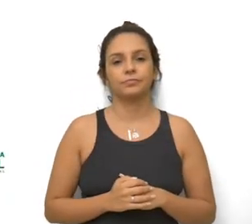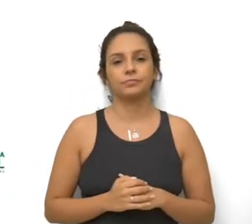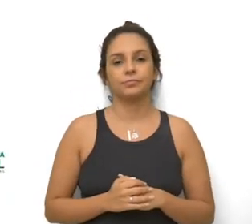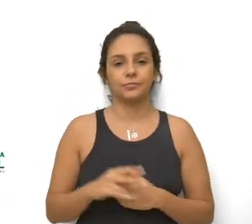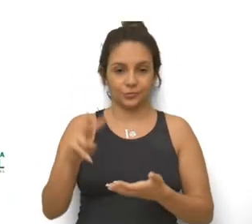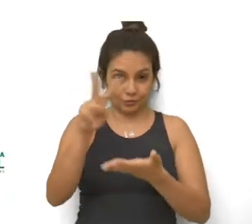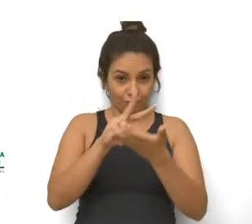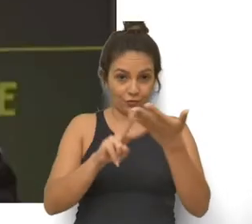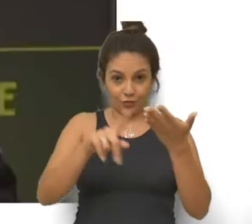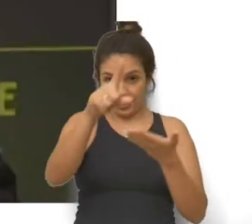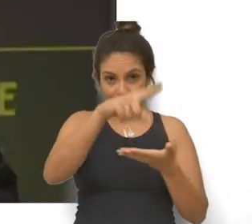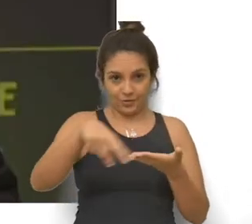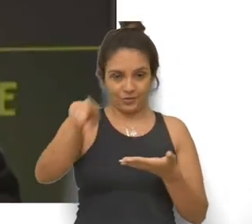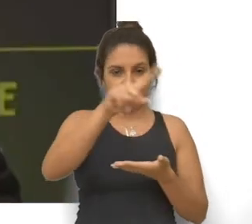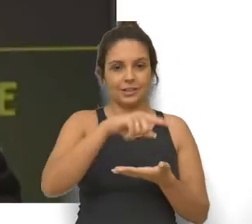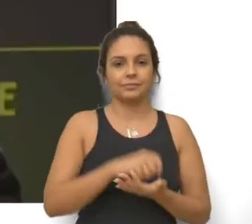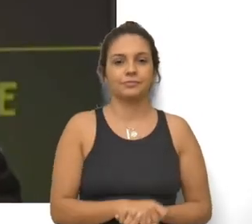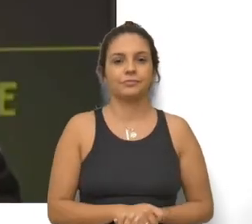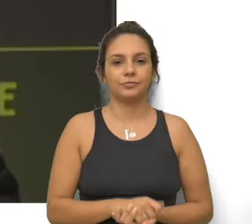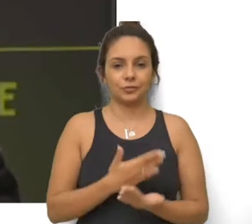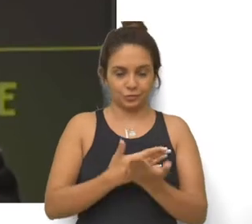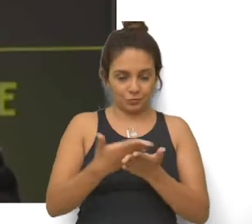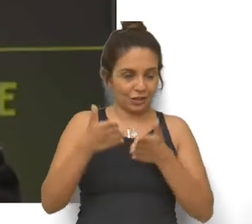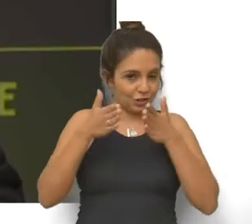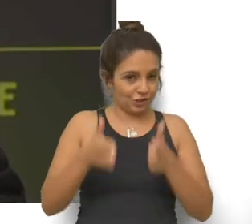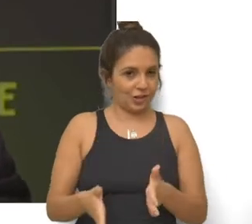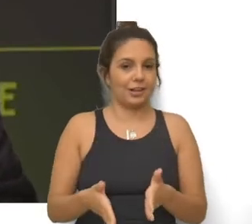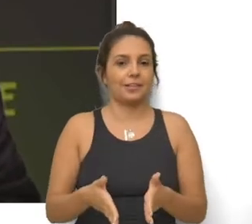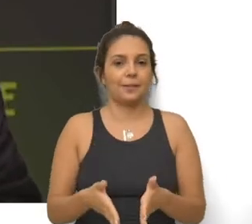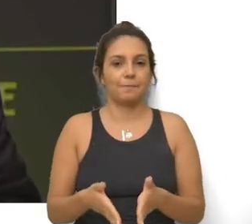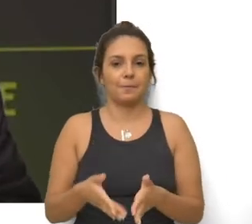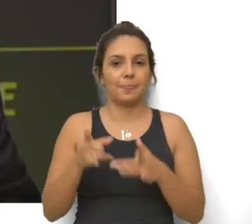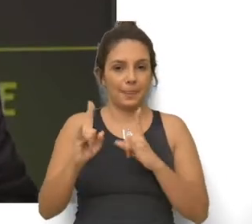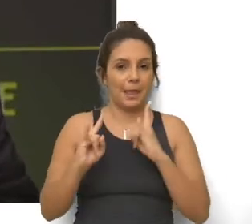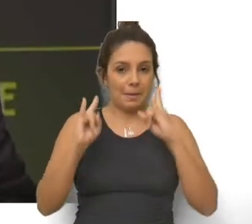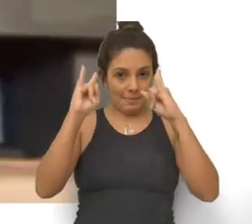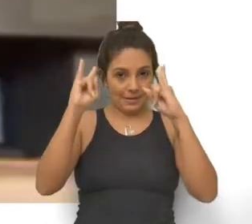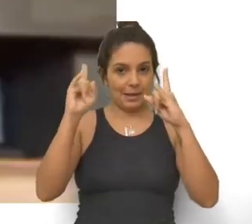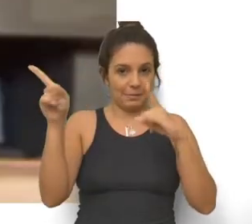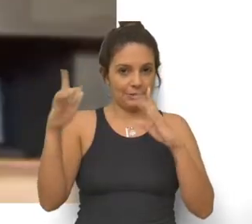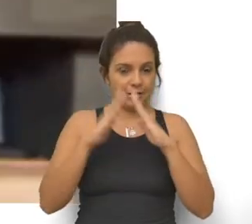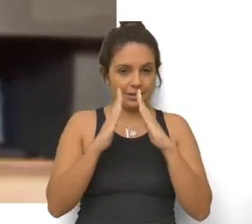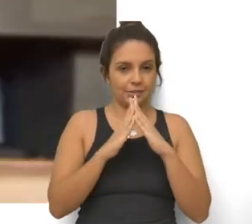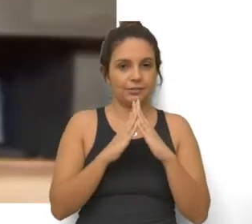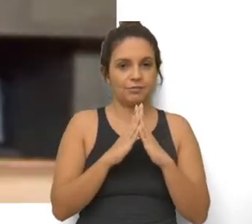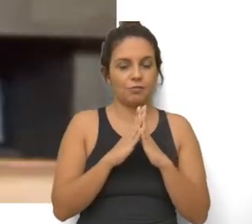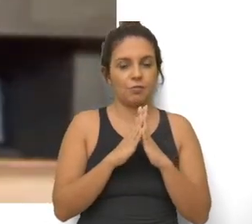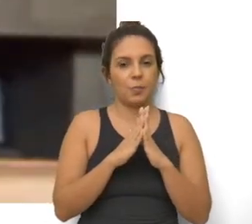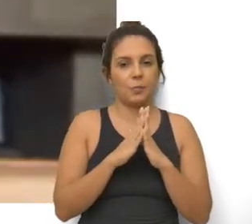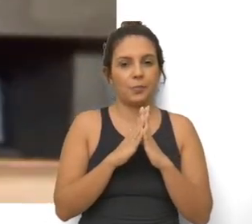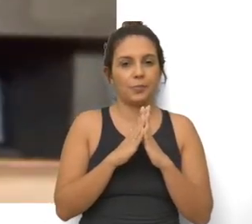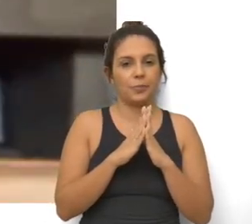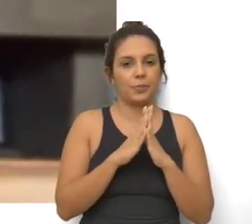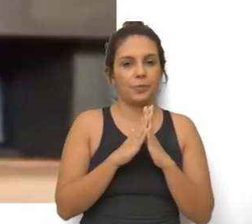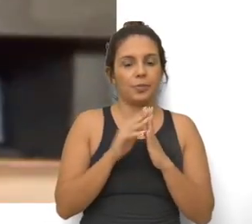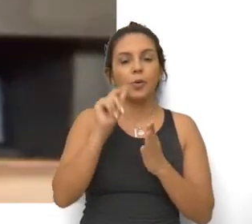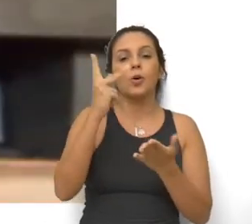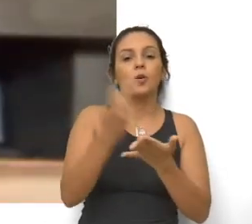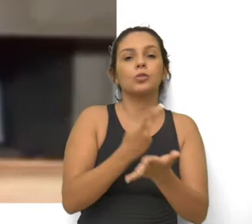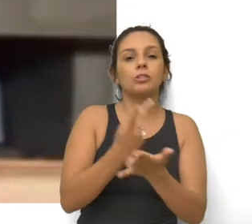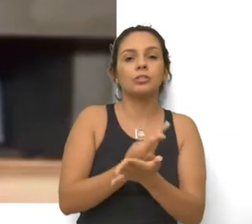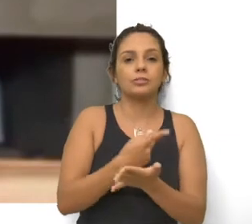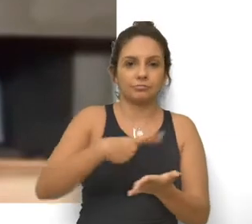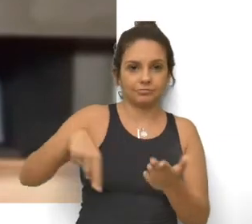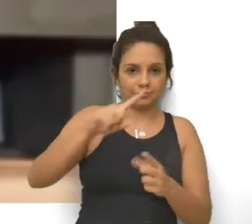ler para vocês assim, o comecinho da chegada dela nesse apartamento, e de alguns acontecimentos que